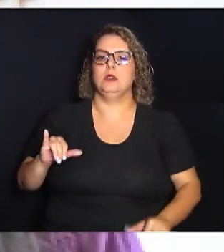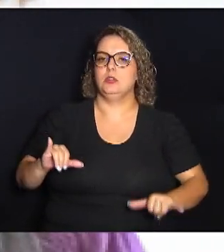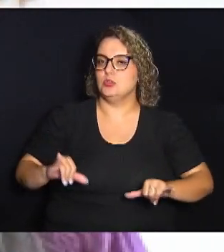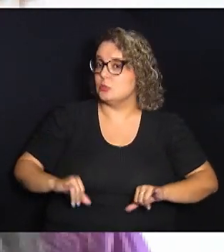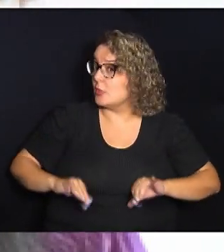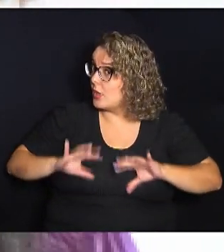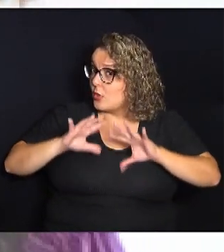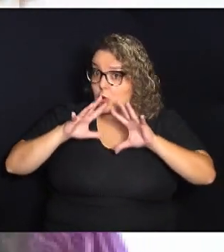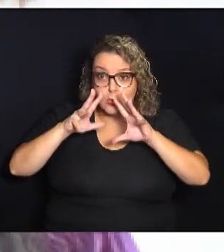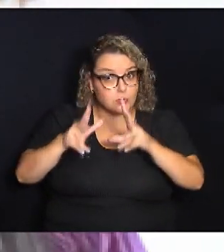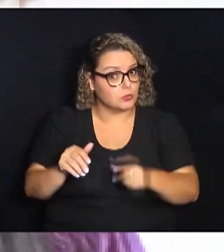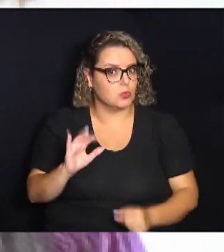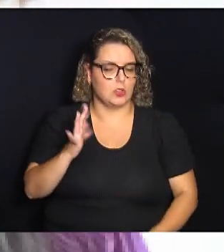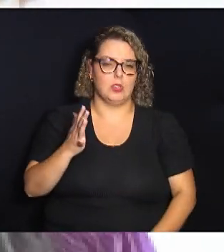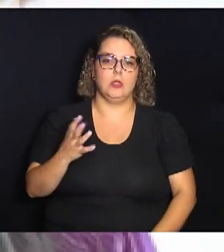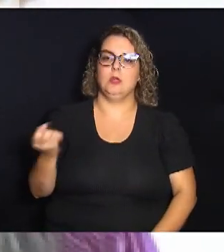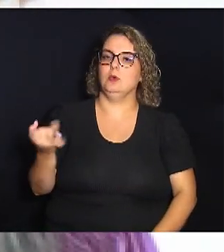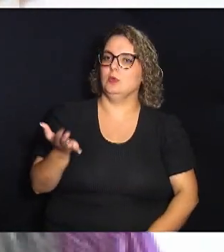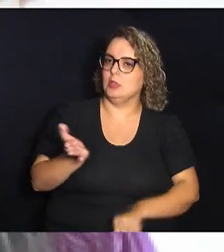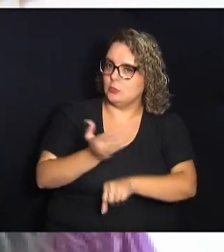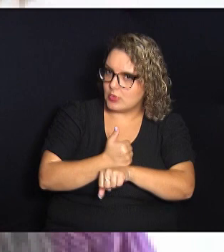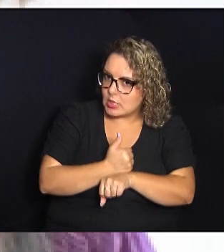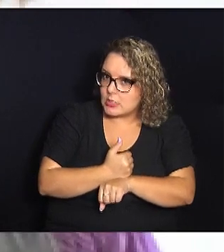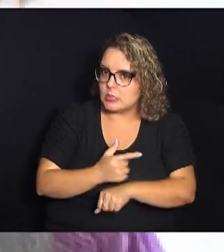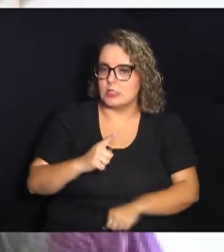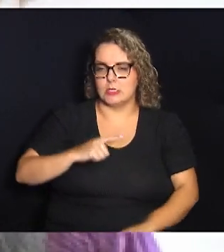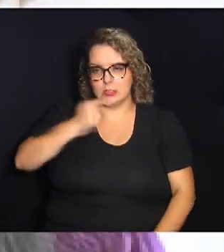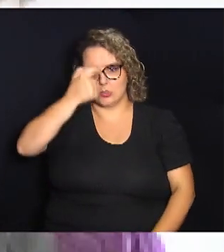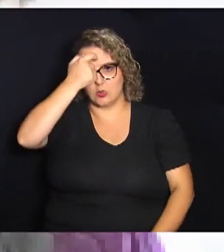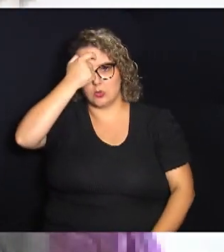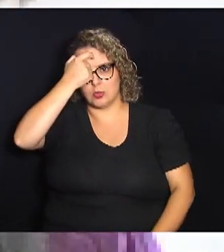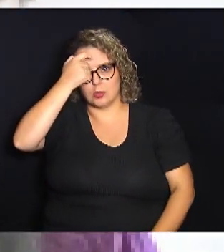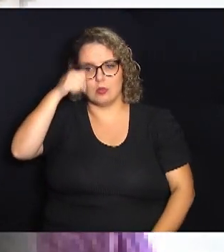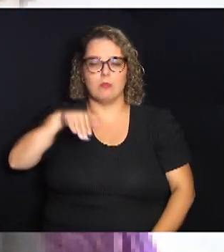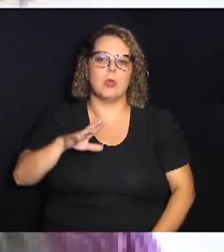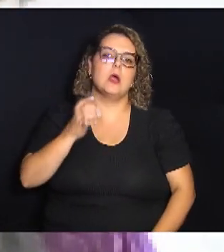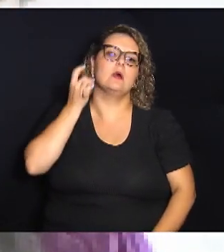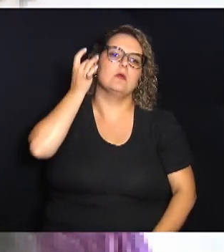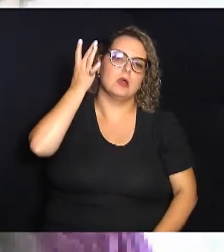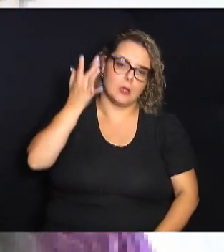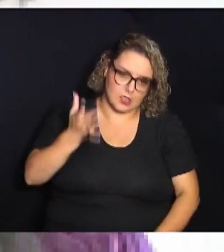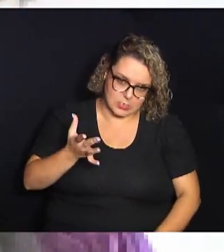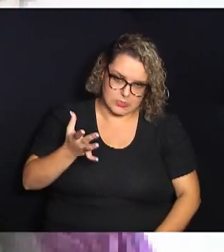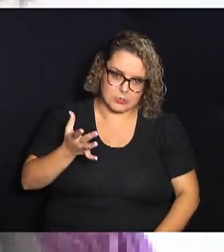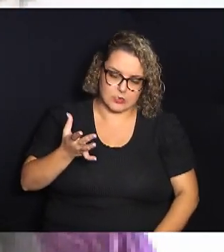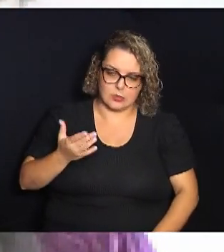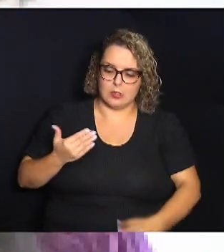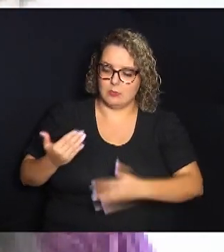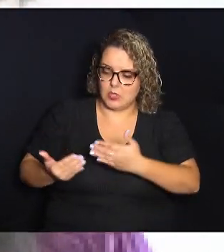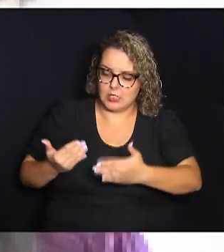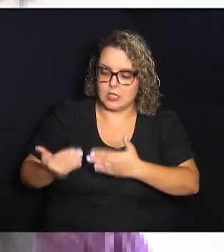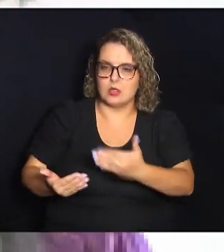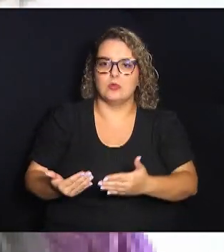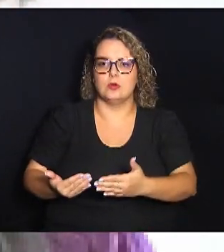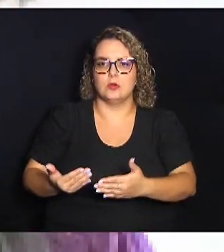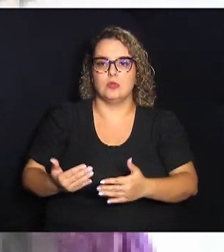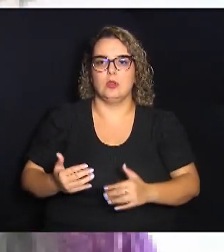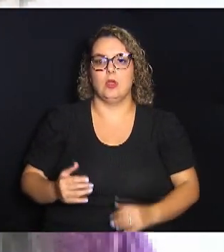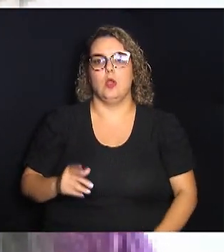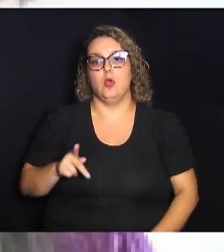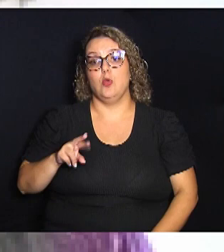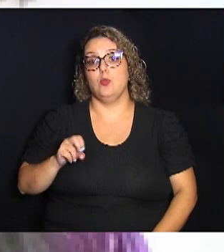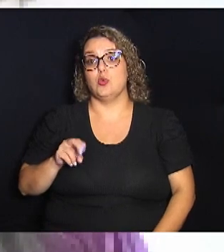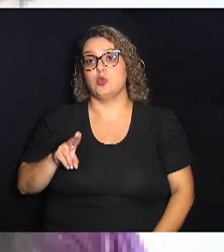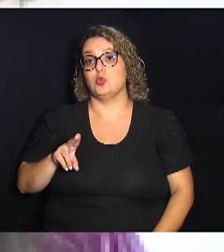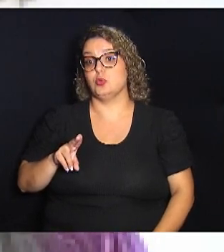mundo. E quanto antes você tomar consciência, mais fácil vai ser passar por esse período de uma forma produtiva e ter,